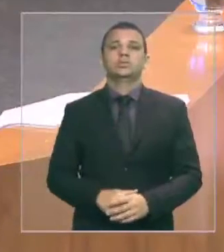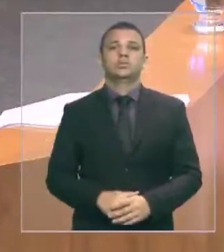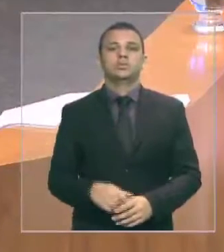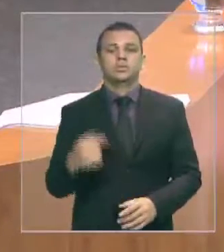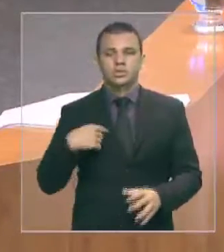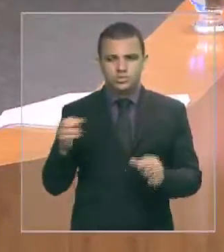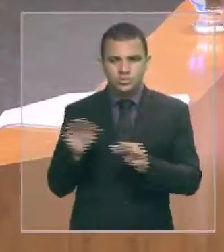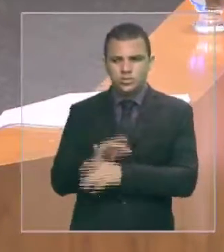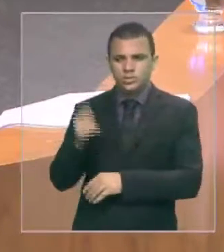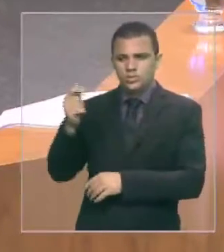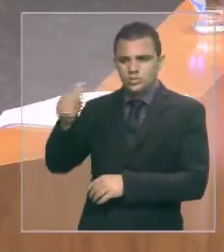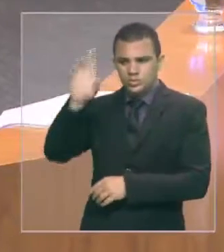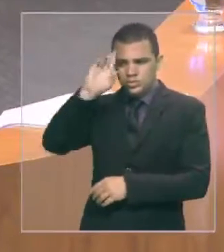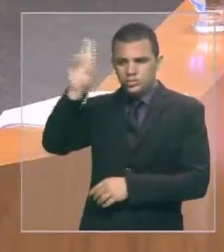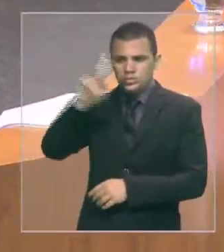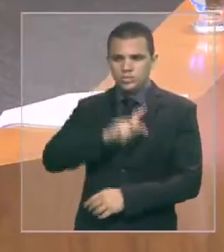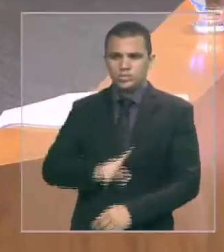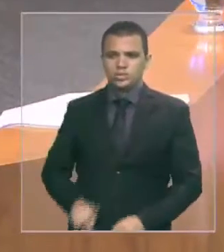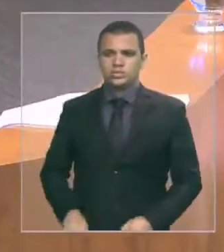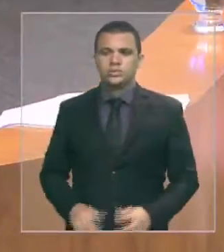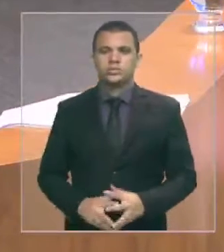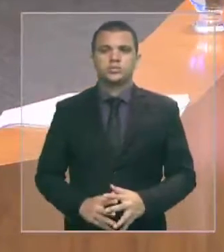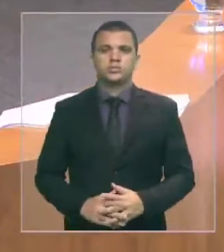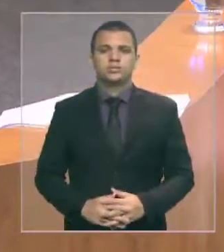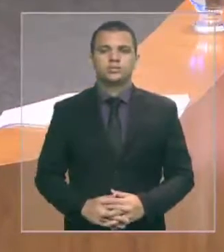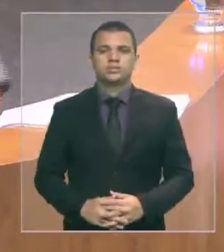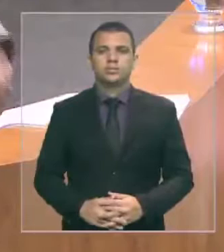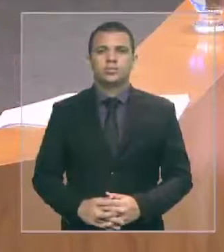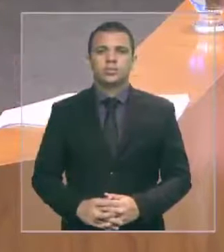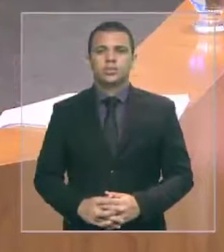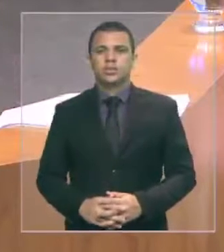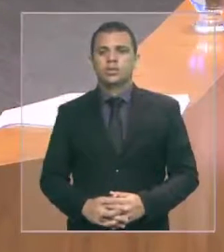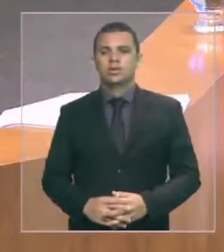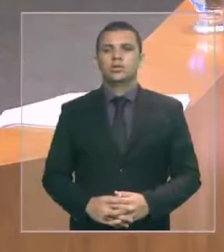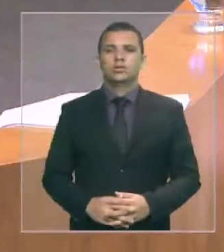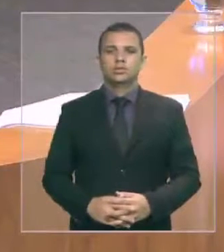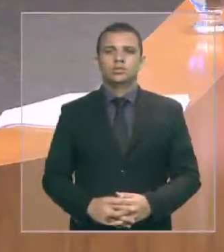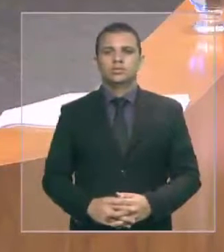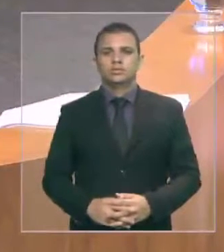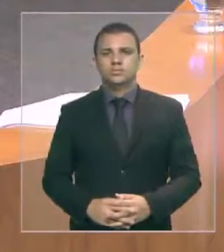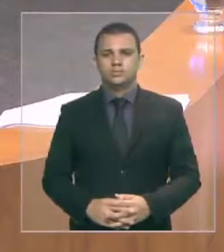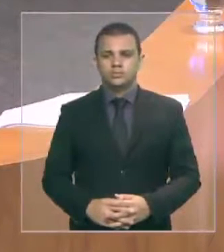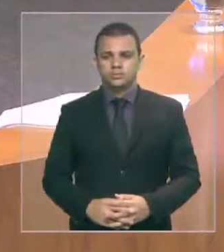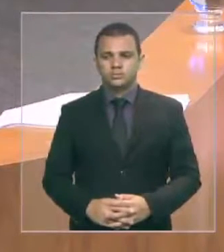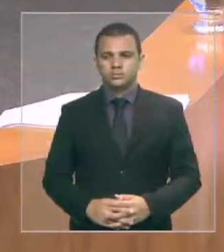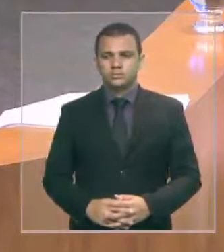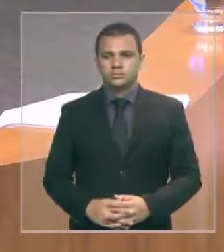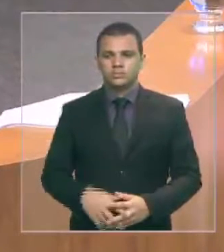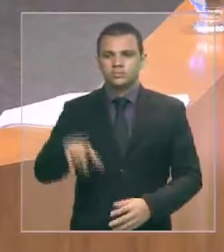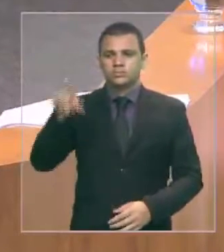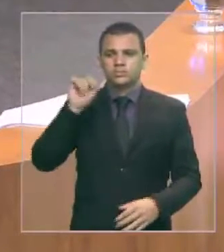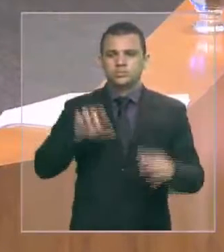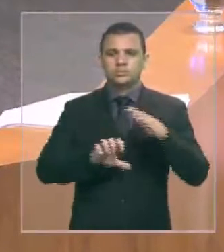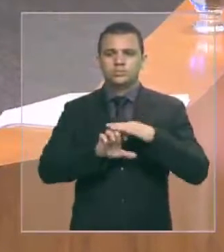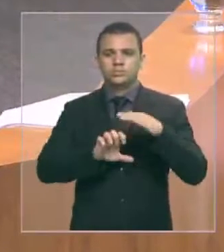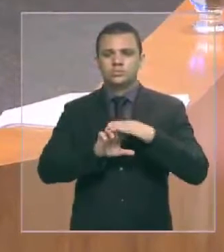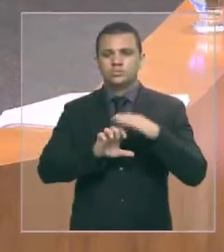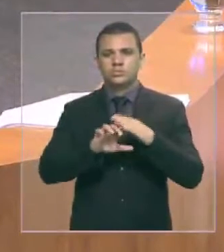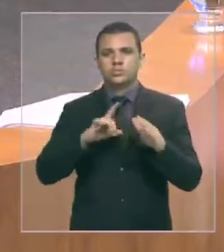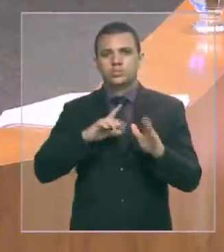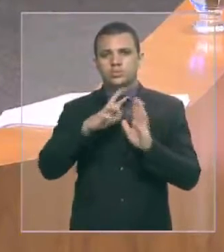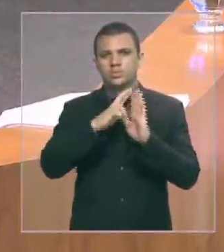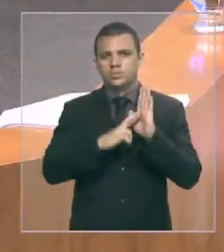Concluirei já, senhor presidente. Diretrizes gerais para delegação. As diretrizes gerais tiveram